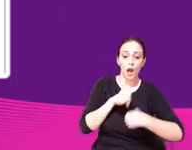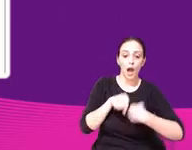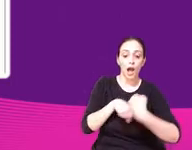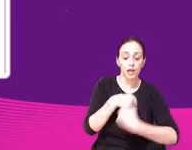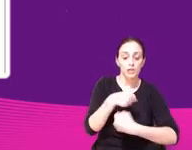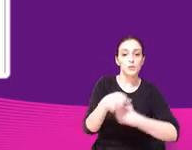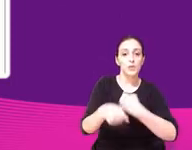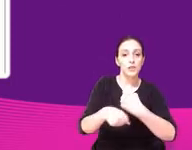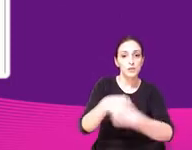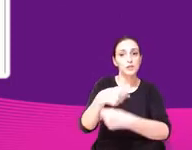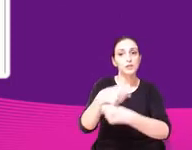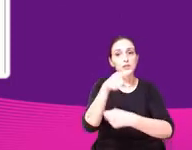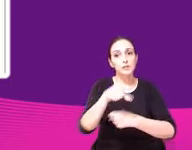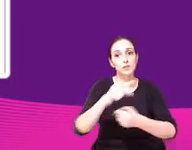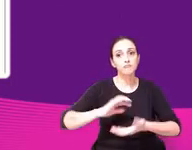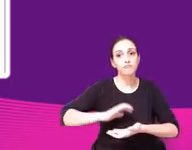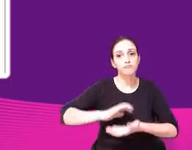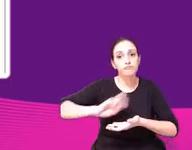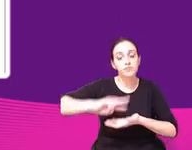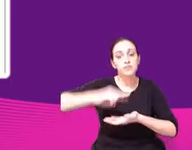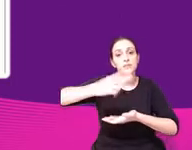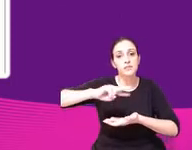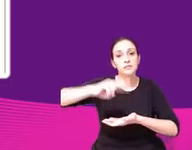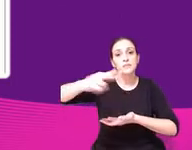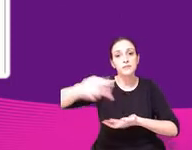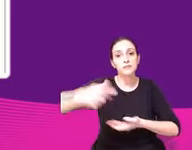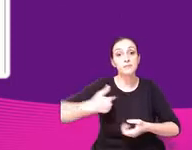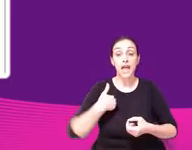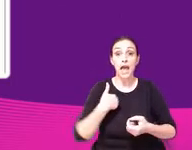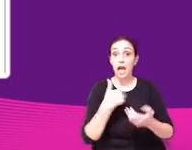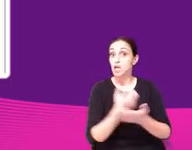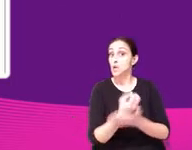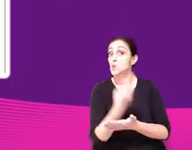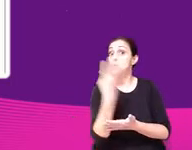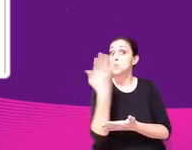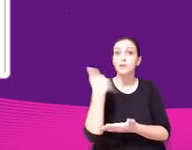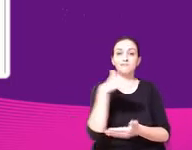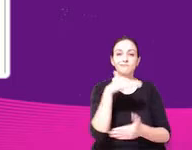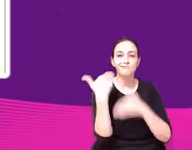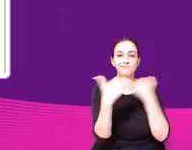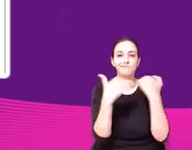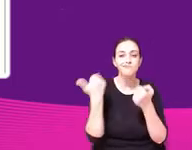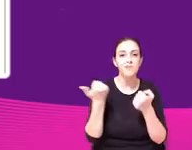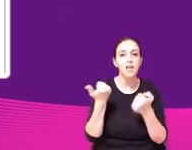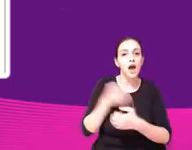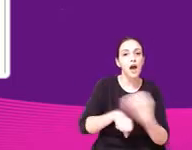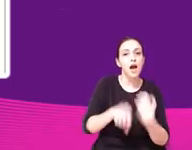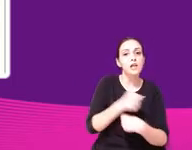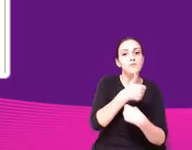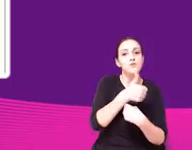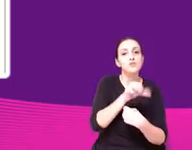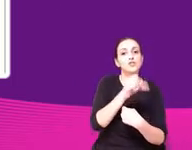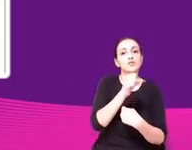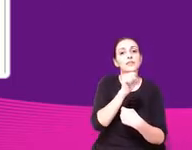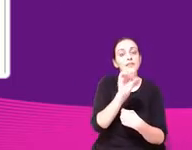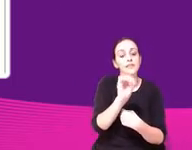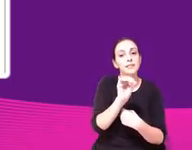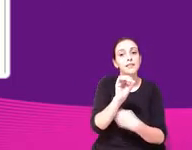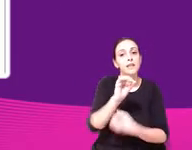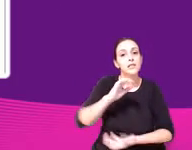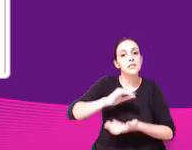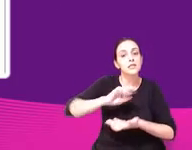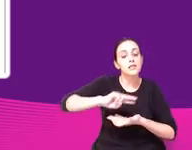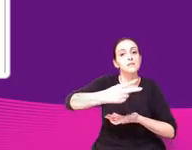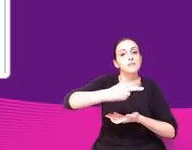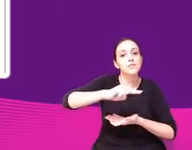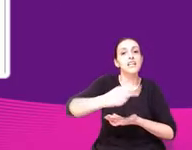da proporção de transplantes com doador falecido. Vocês observam que em 1980 nós realizamos